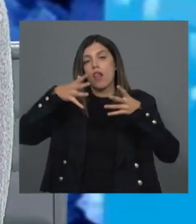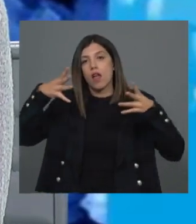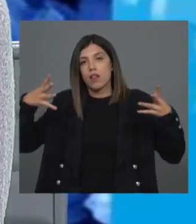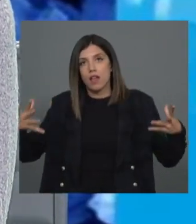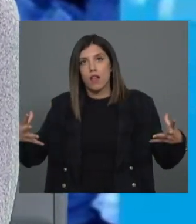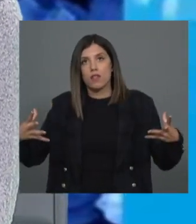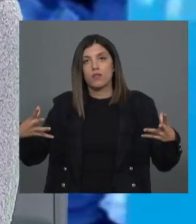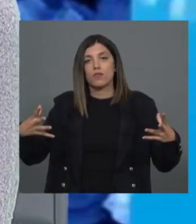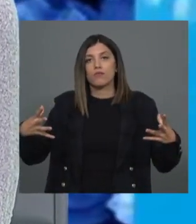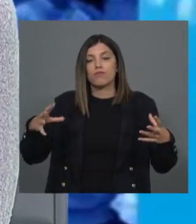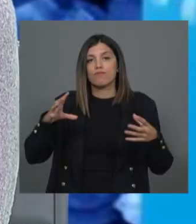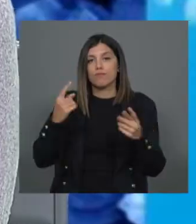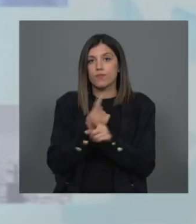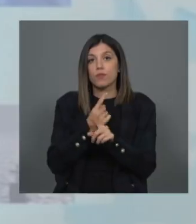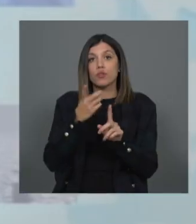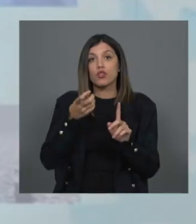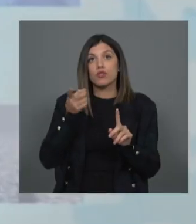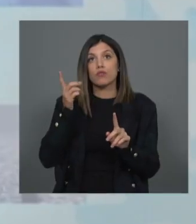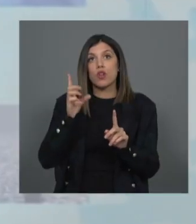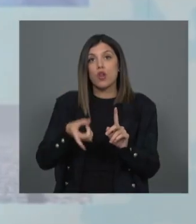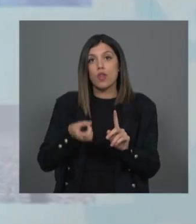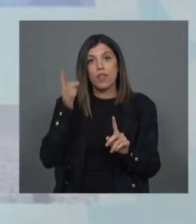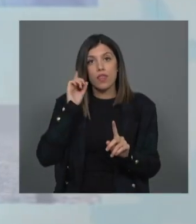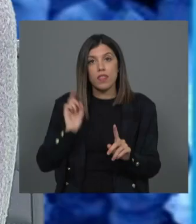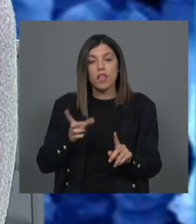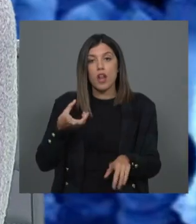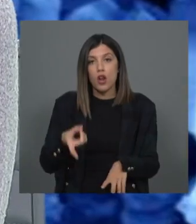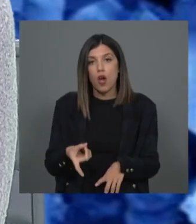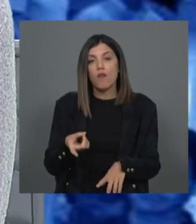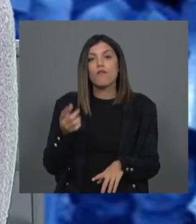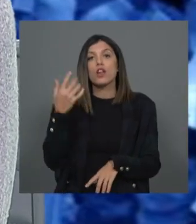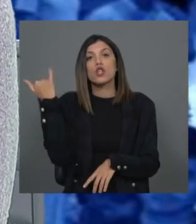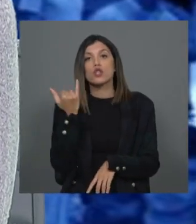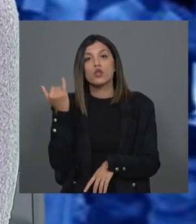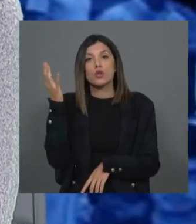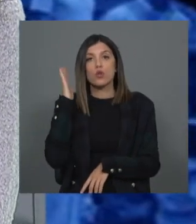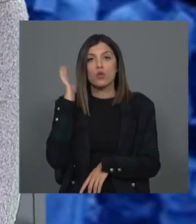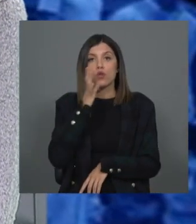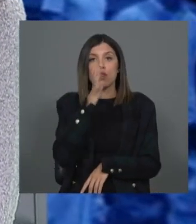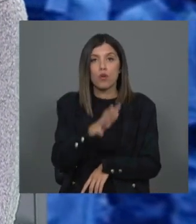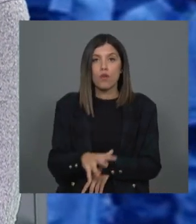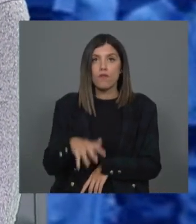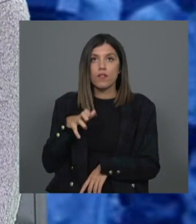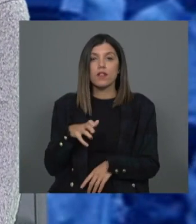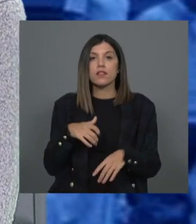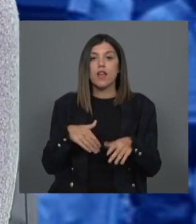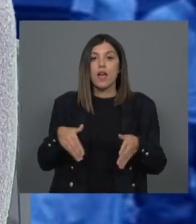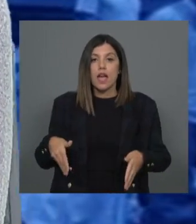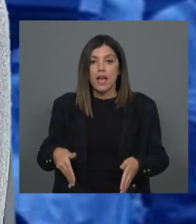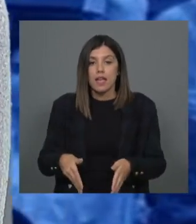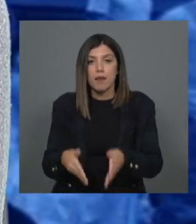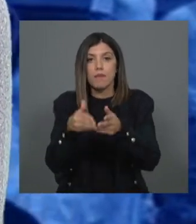estas questões. Depois, no dia 9, é a segunda conferência. No dia 9 é a segunda conferência e é sobre caminho sinodal e